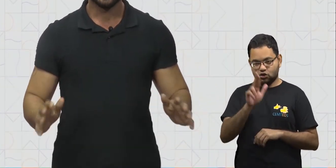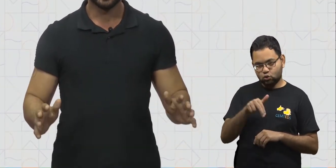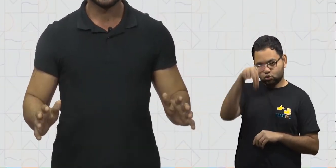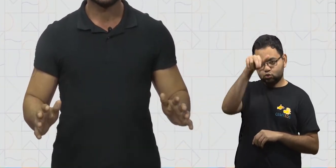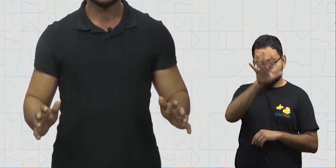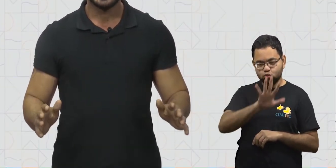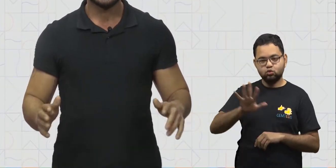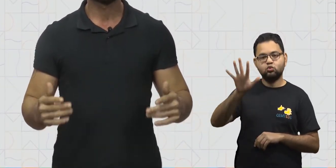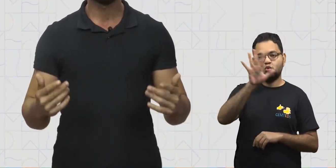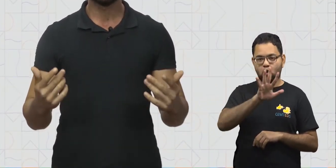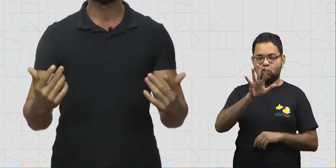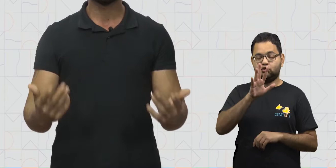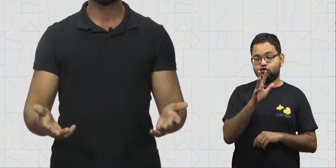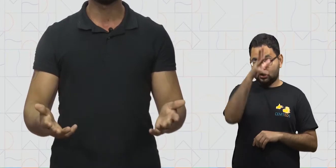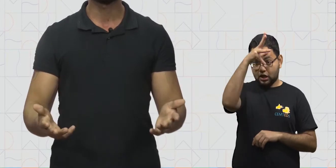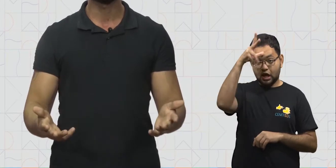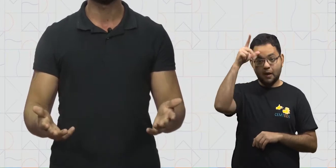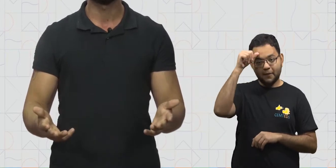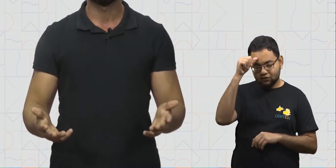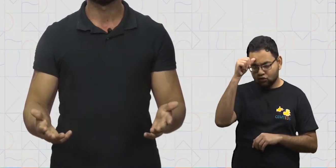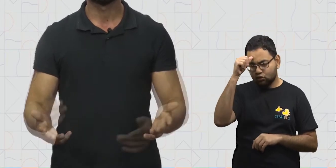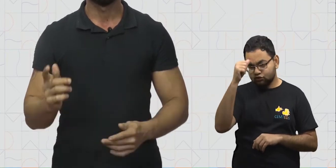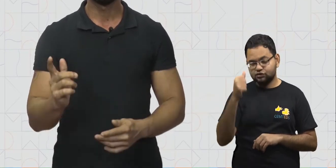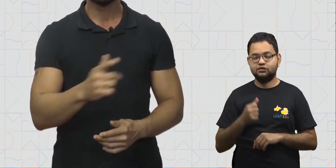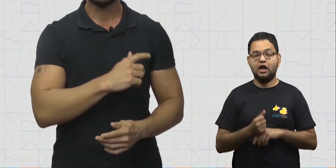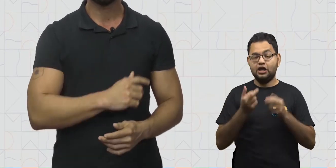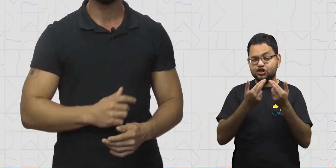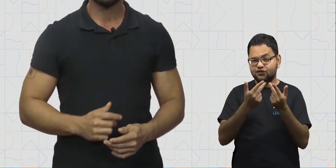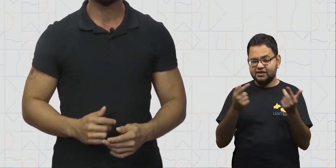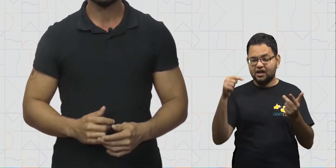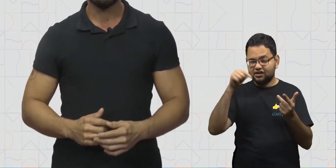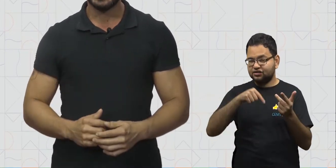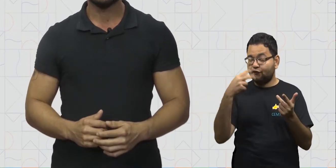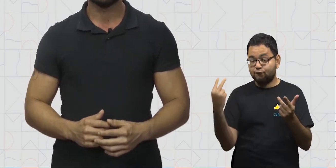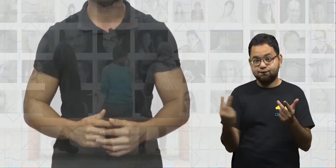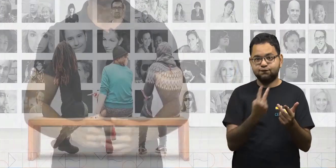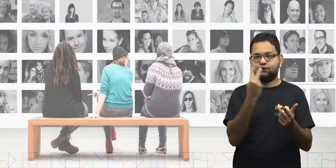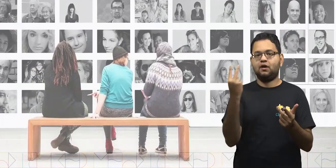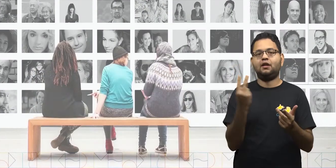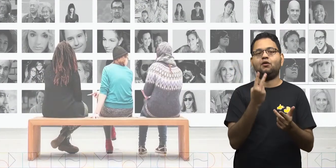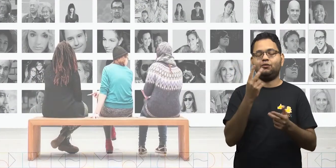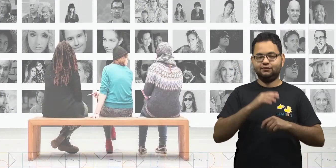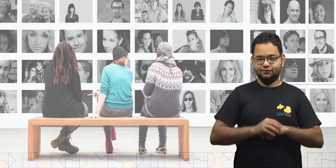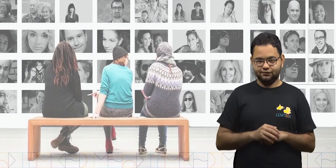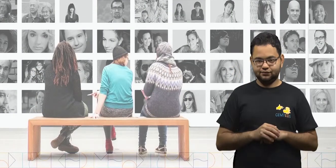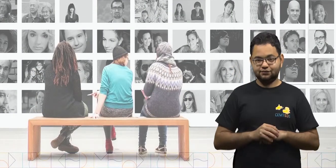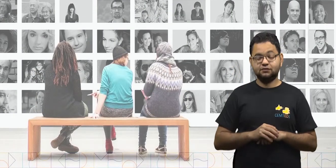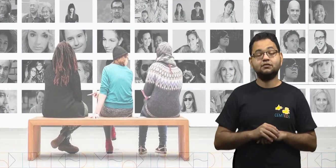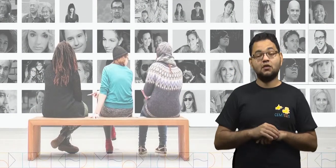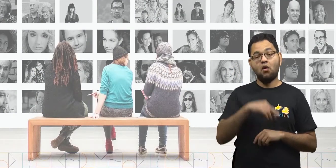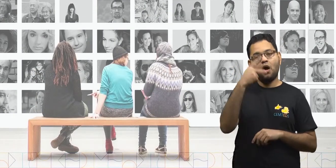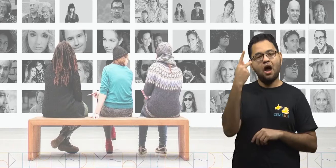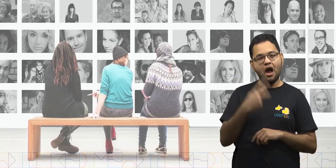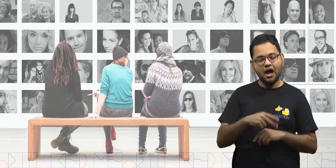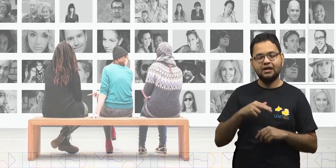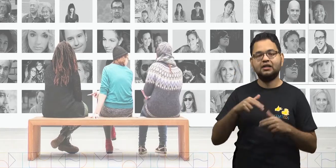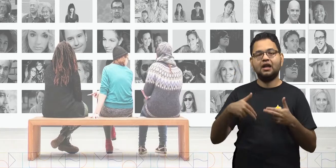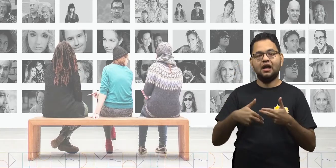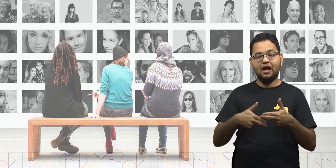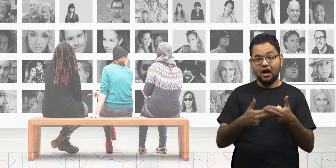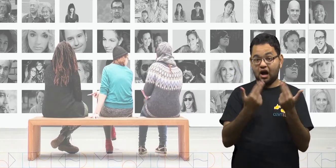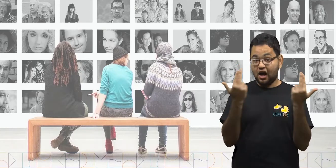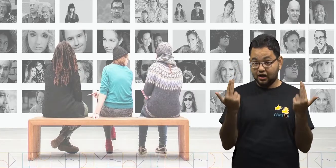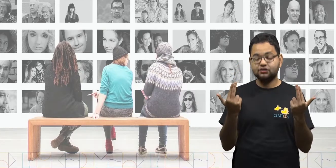o Amazonas, essa diversidade é riquíssima. Observe as imagens abaixo. A nossa riqueza étnica é formada